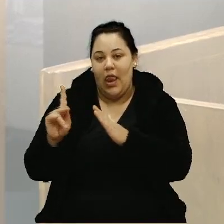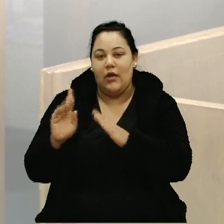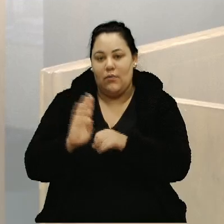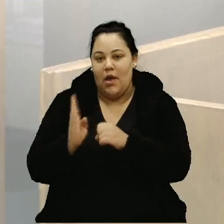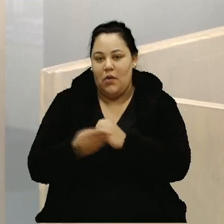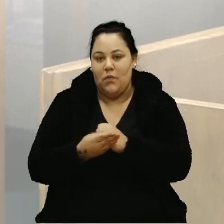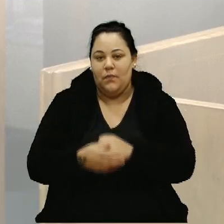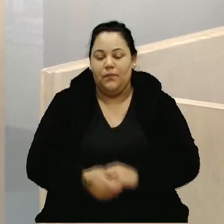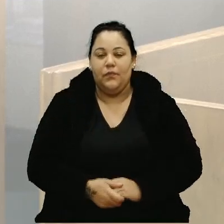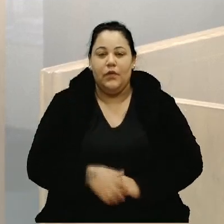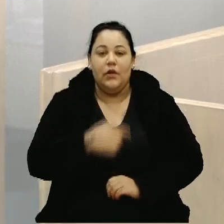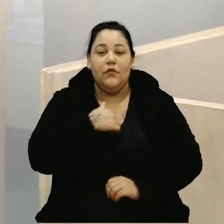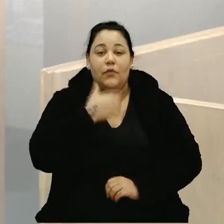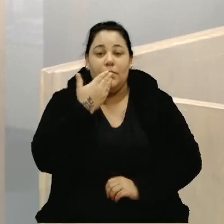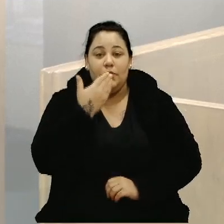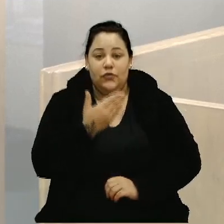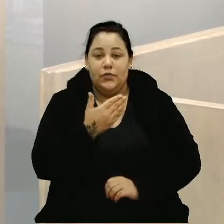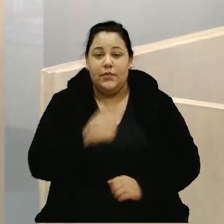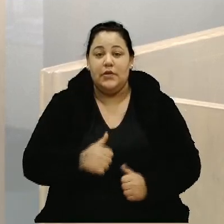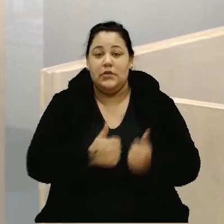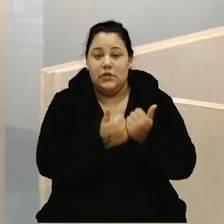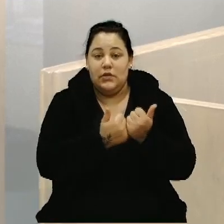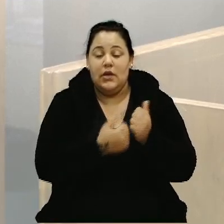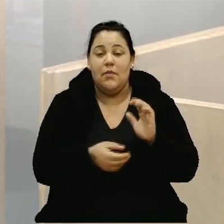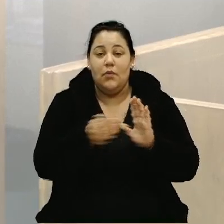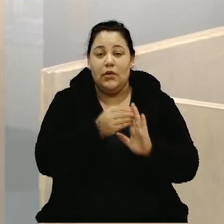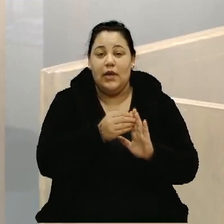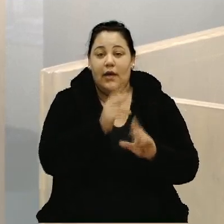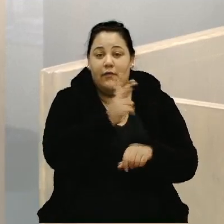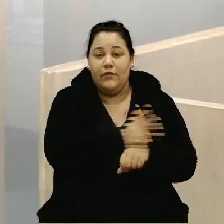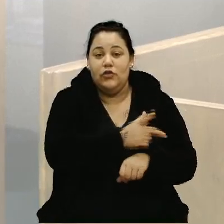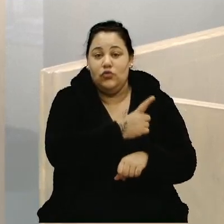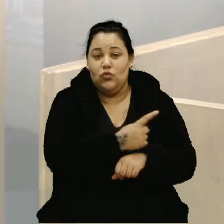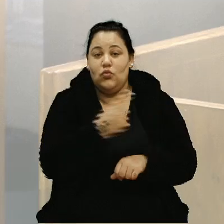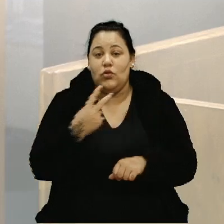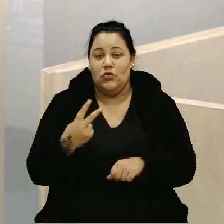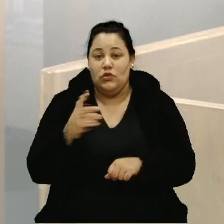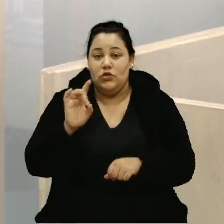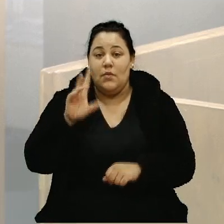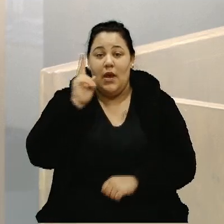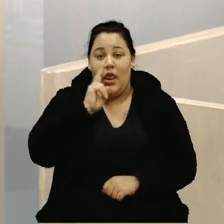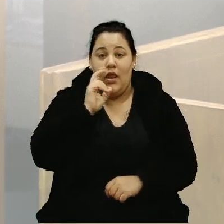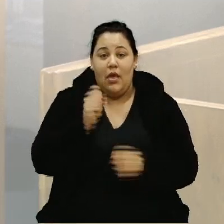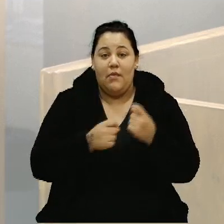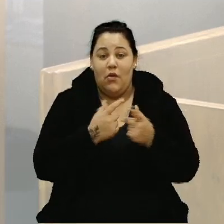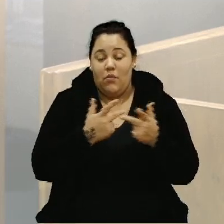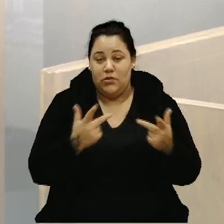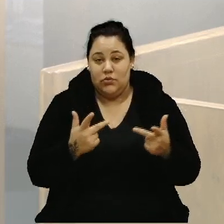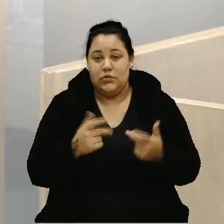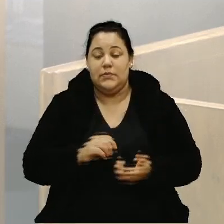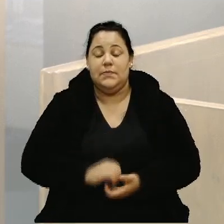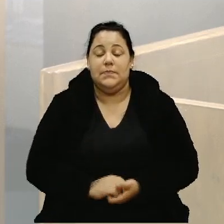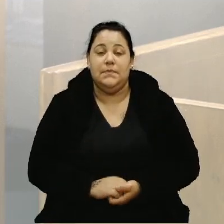vou pedir para a minha assessoria colocar o vídeo 1 e 2, só para a gente relembrar algumas coisas aí.